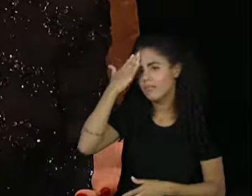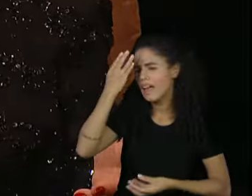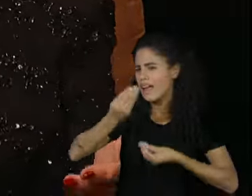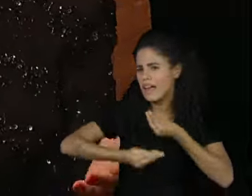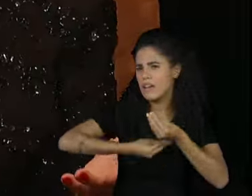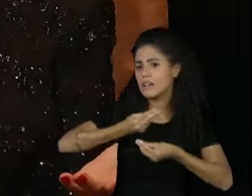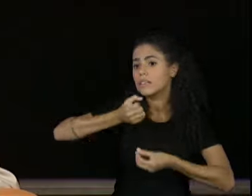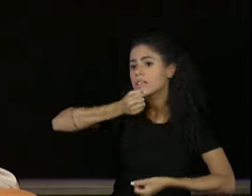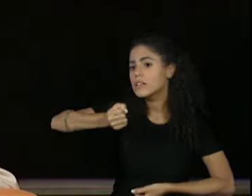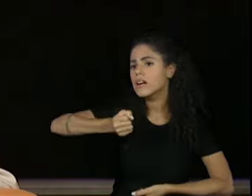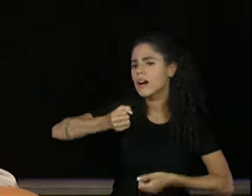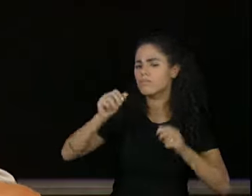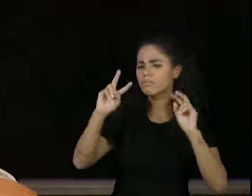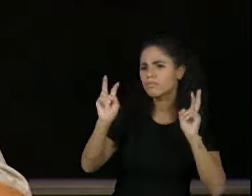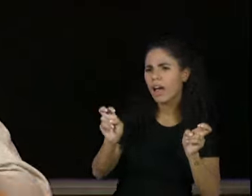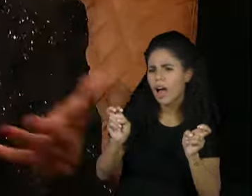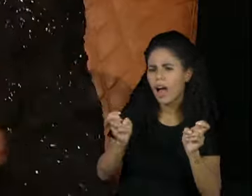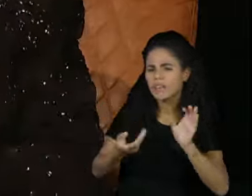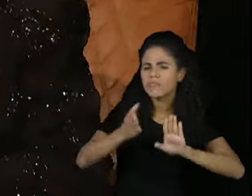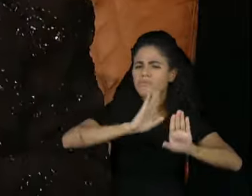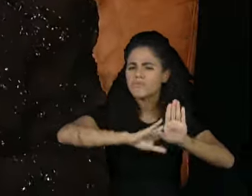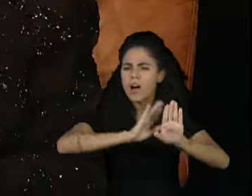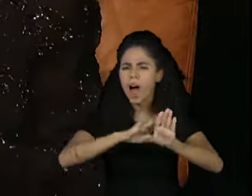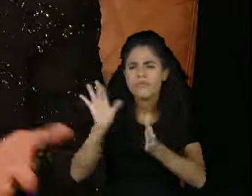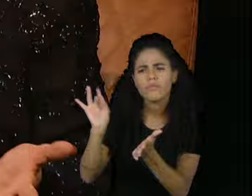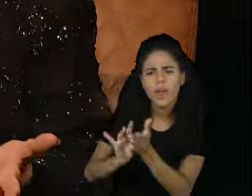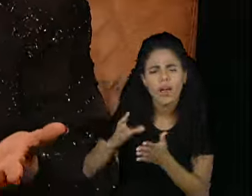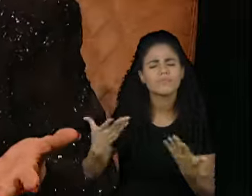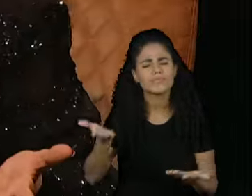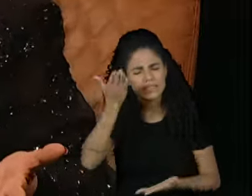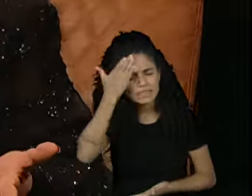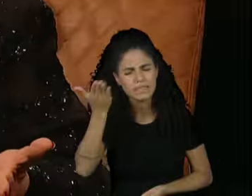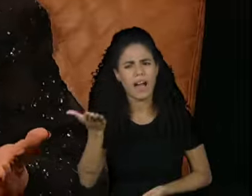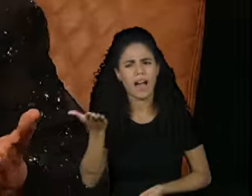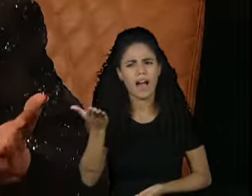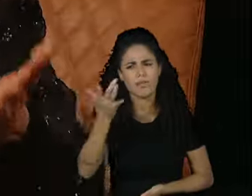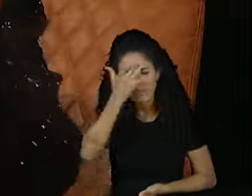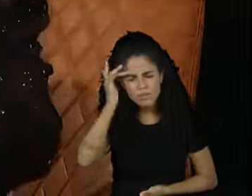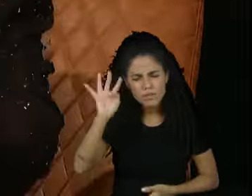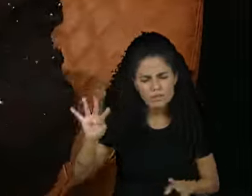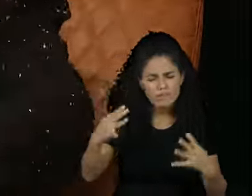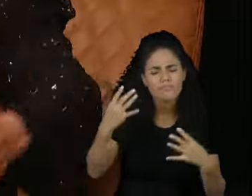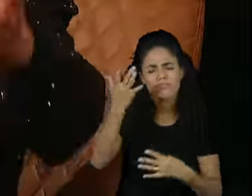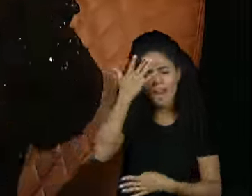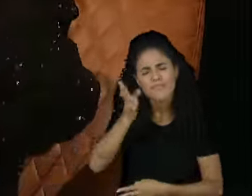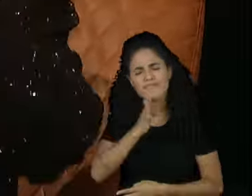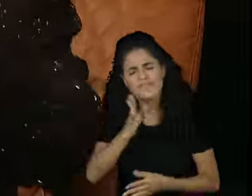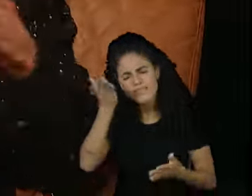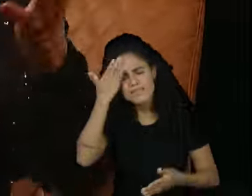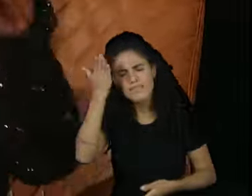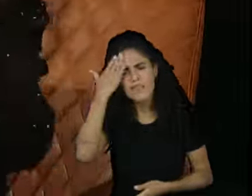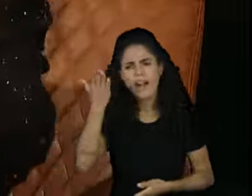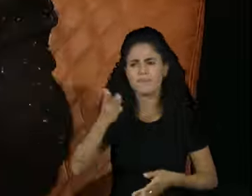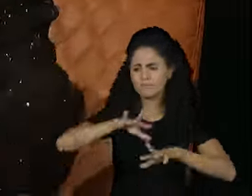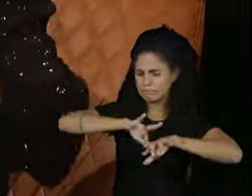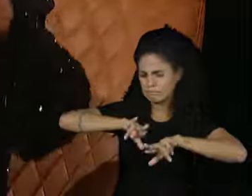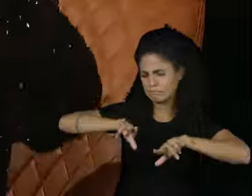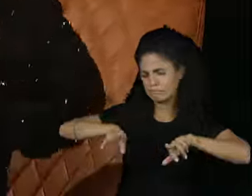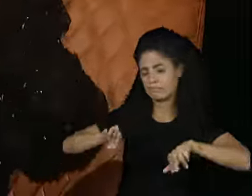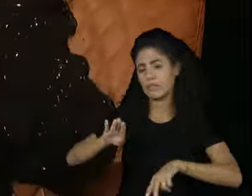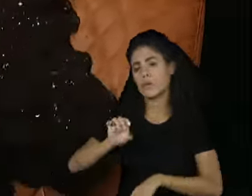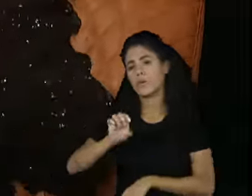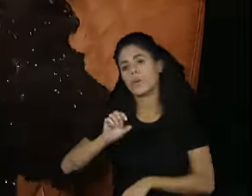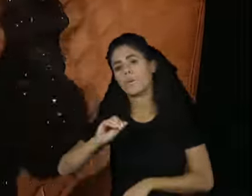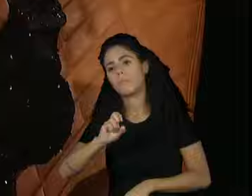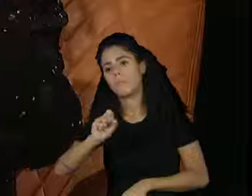você canta. O que é falso e o que não é. Né? Exatamente. E é claro que depois da Bossa Nova foram chegando vários compositores, né? O Ivan,